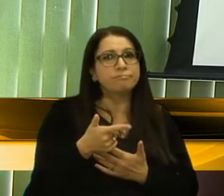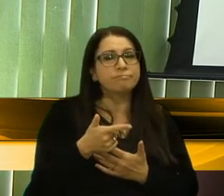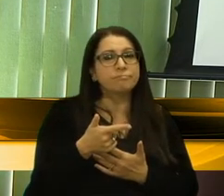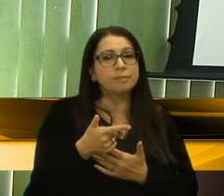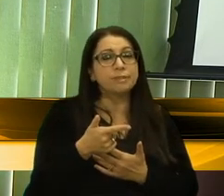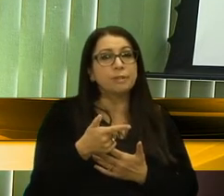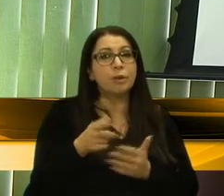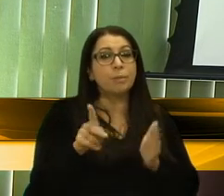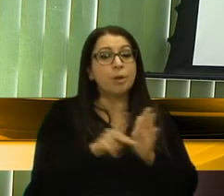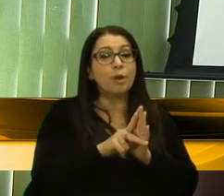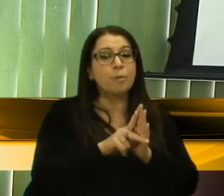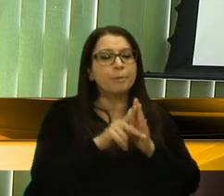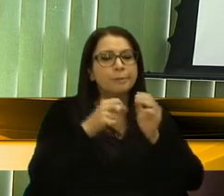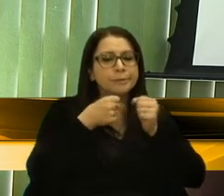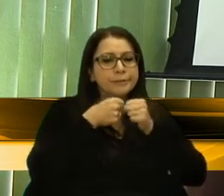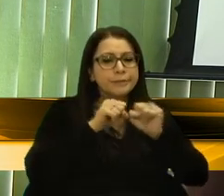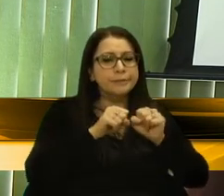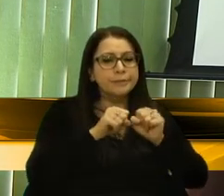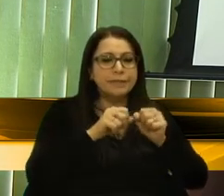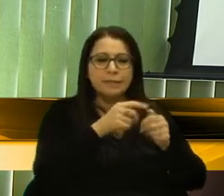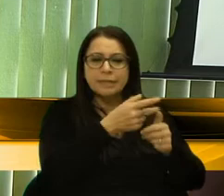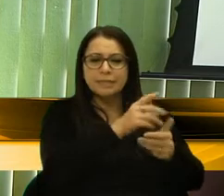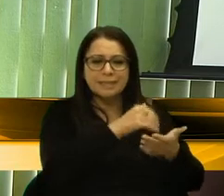próprio secretariado, onde que se tem